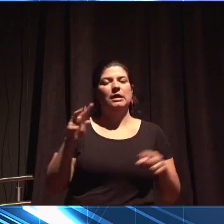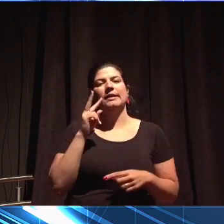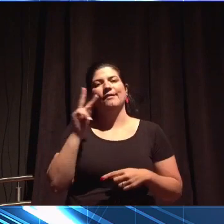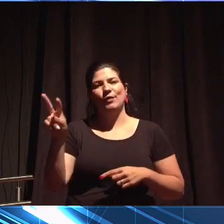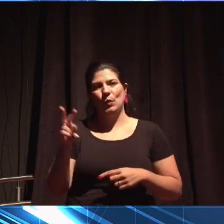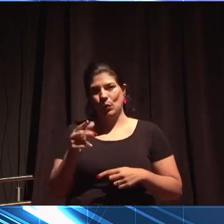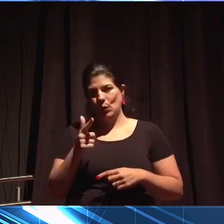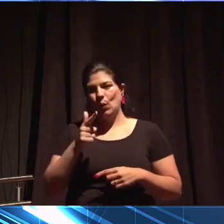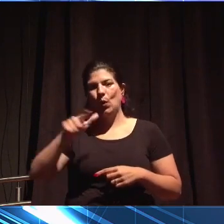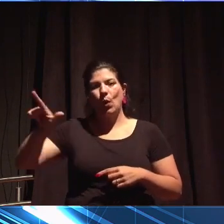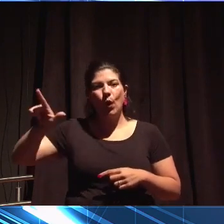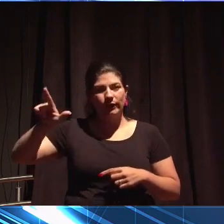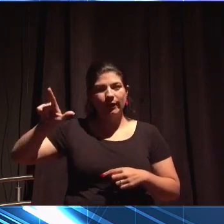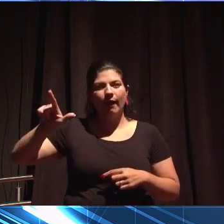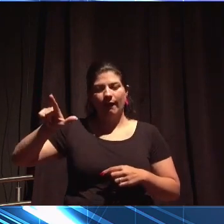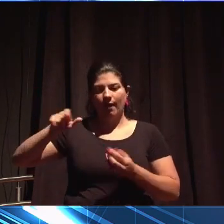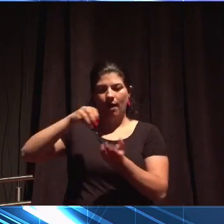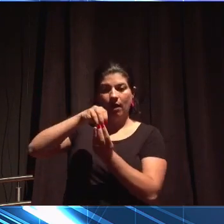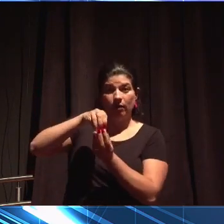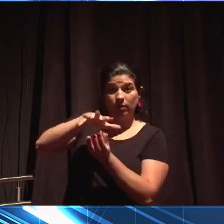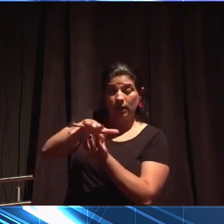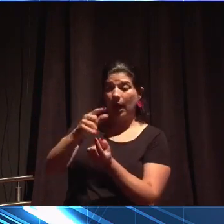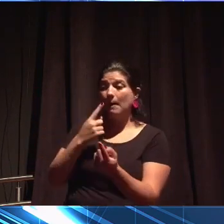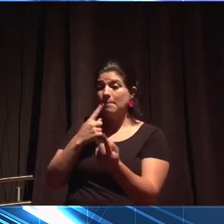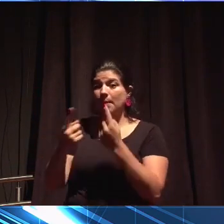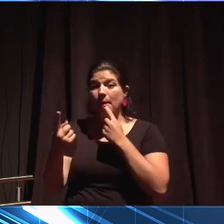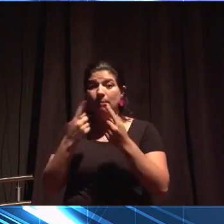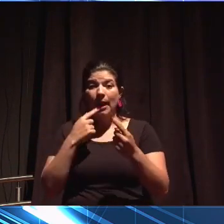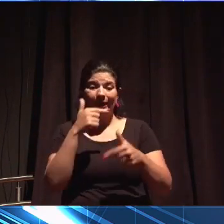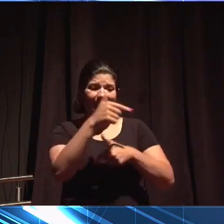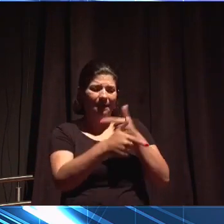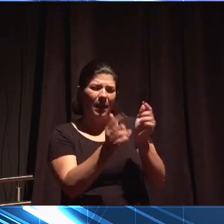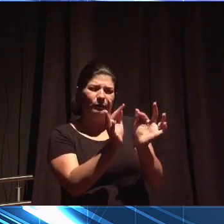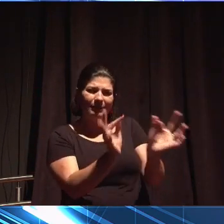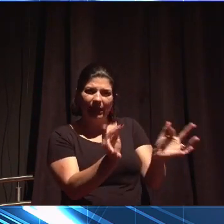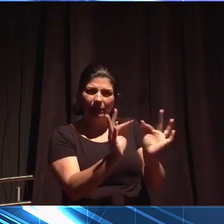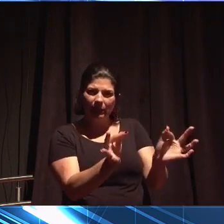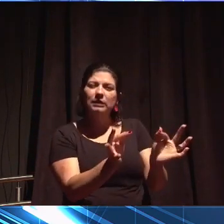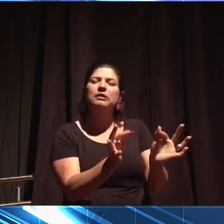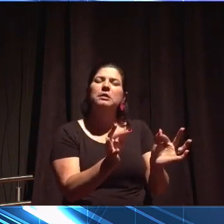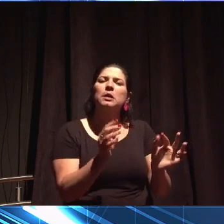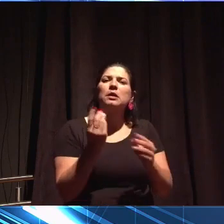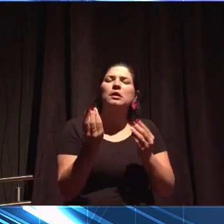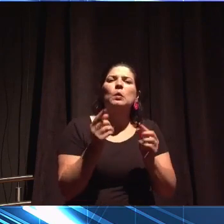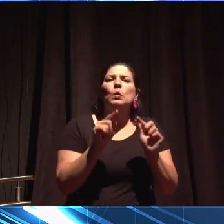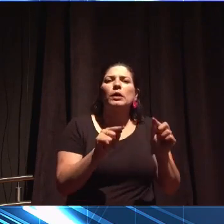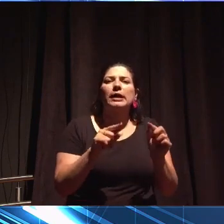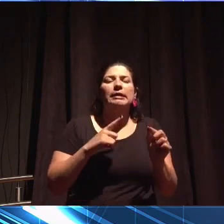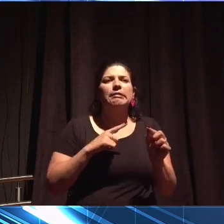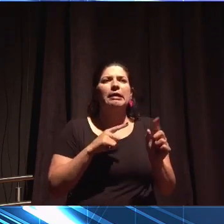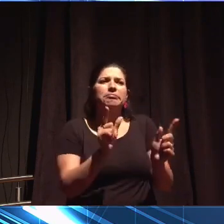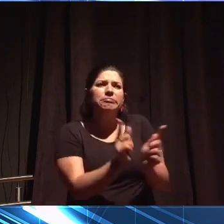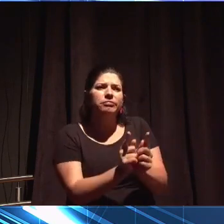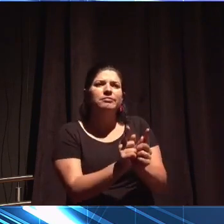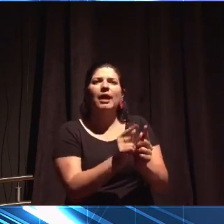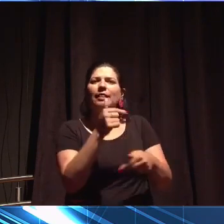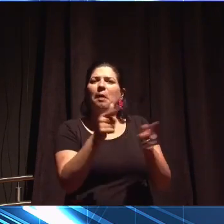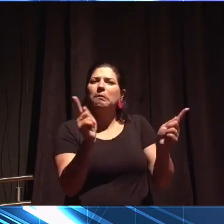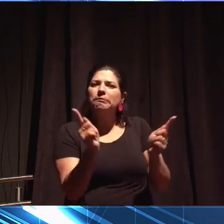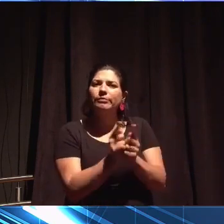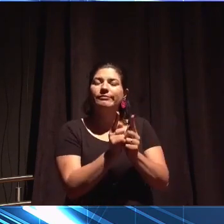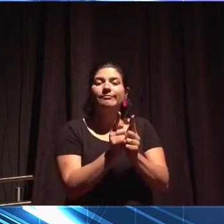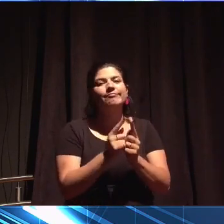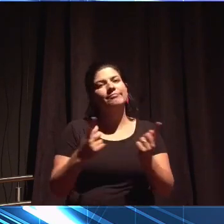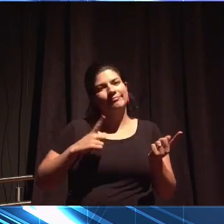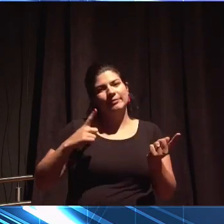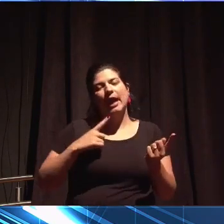outras trilhas aqui as discussões sobre microserviços e o quanto você tem que deixar micro e por aí vai. E esse é